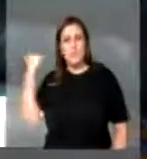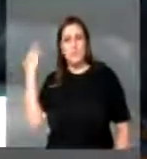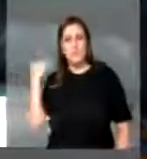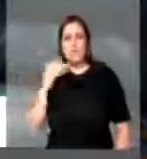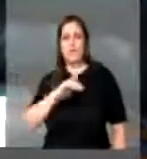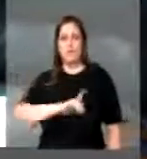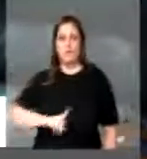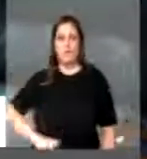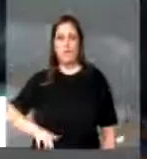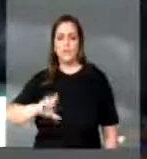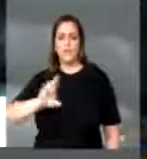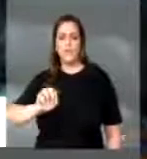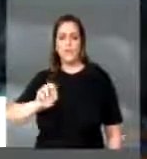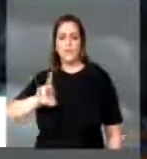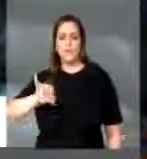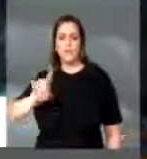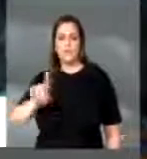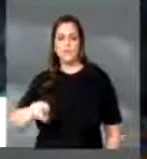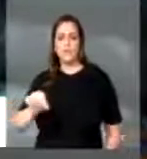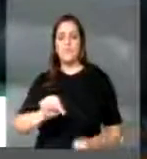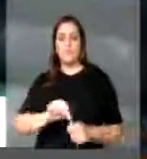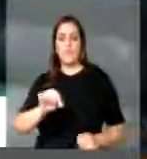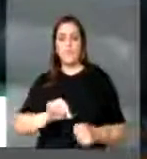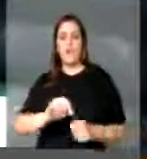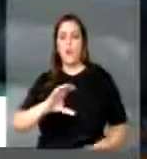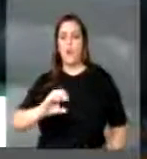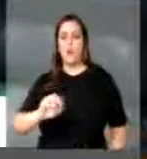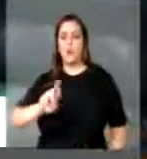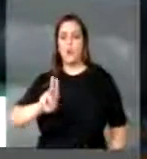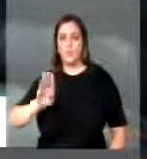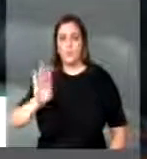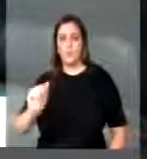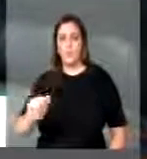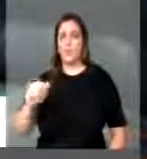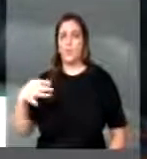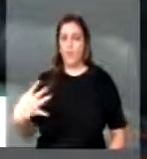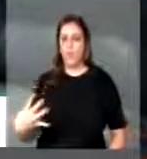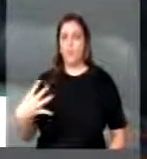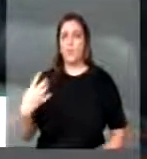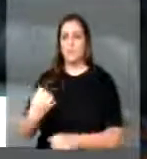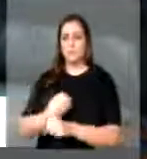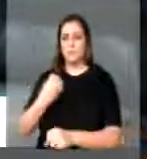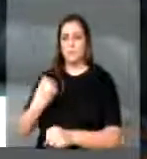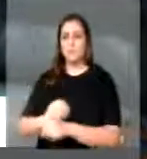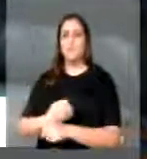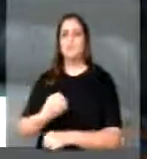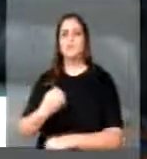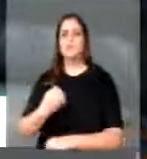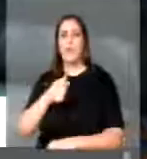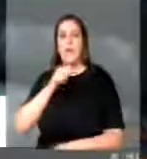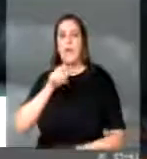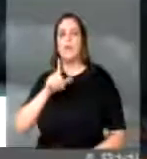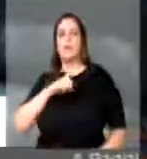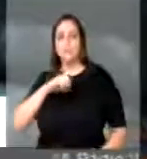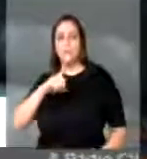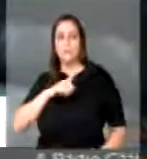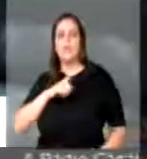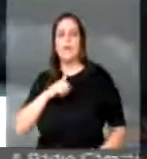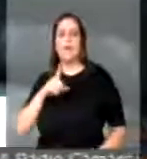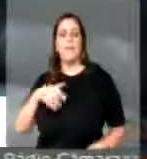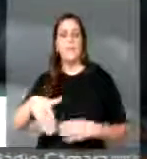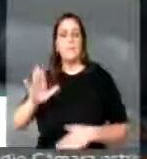4 trazendo água para brasília por próprio mais de 100 anos ele criticou disse que o governador roriz que iria